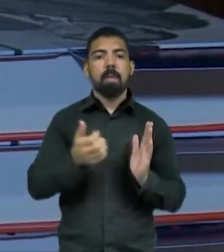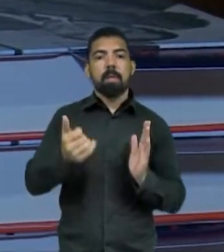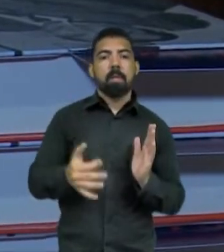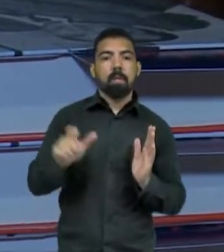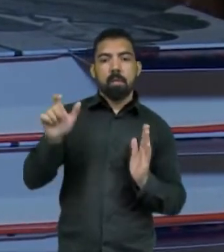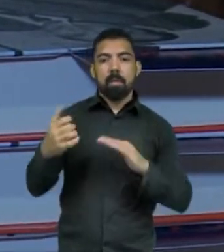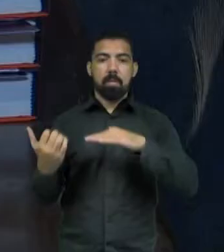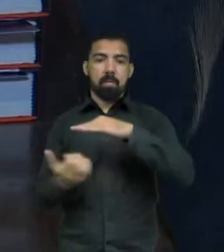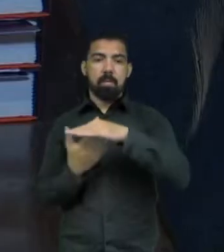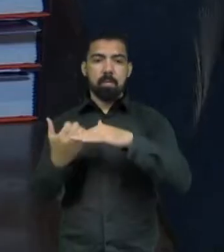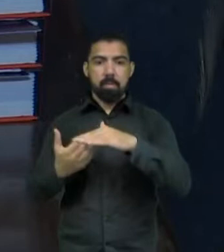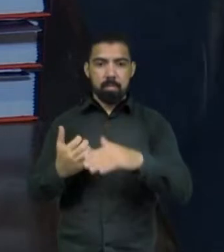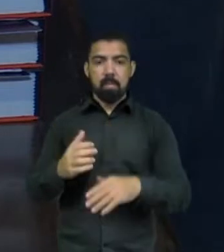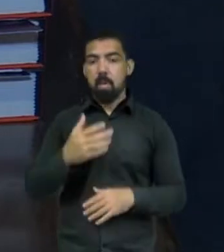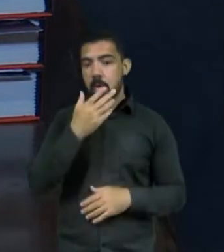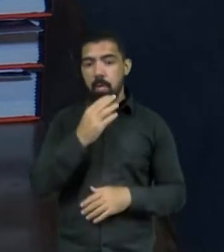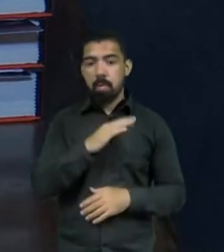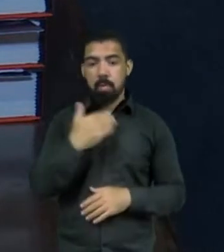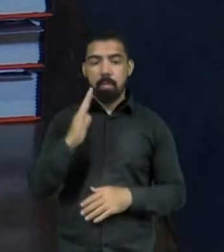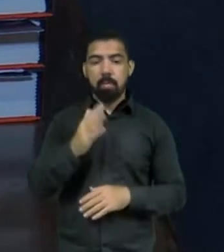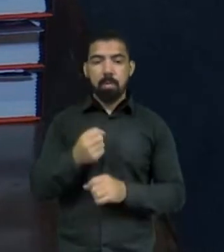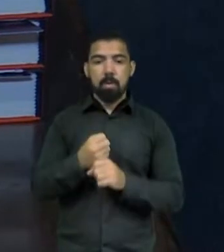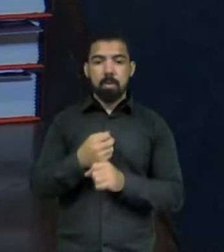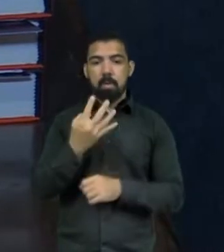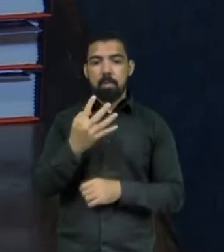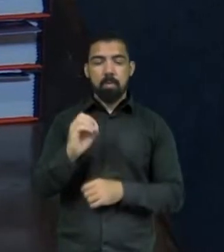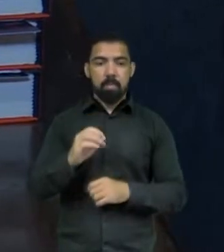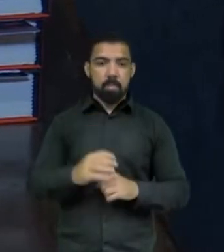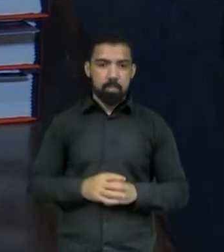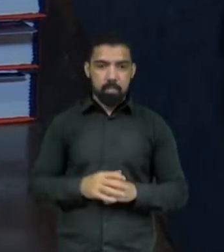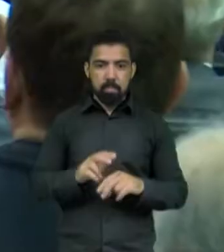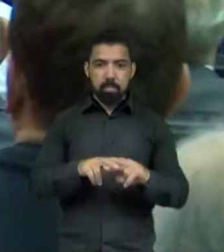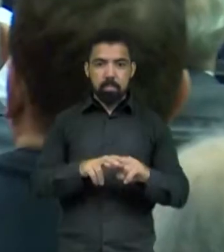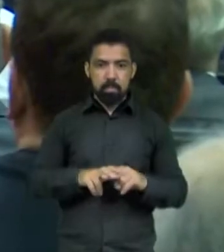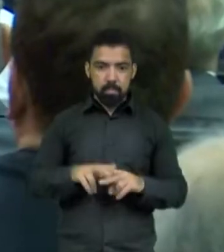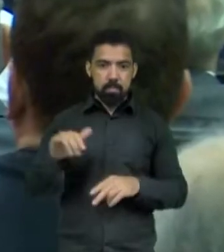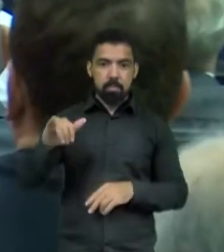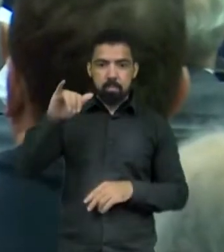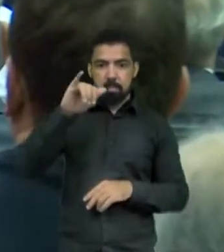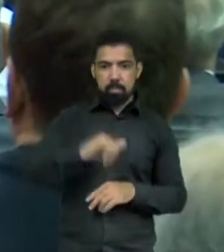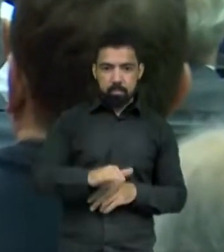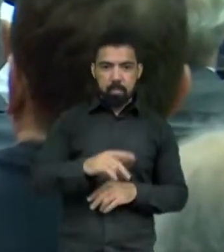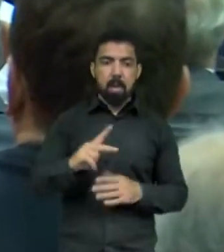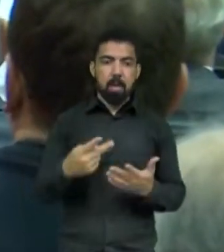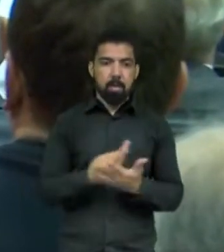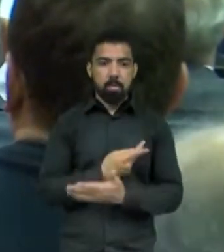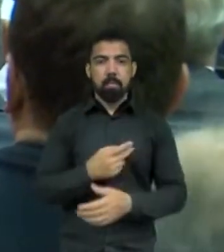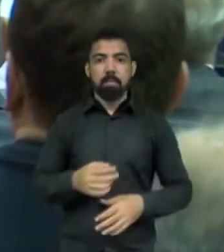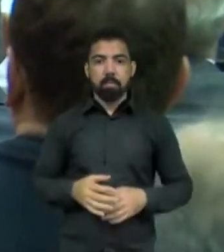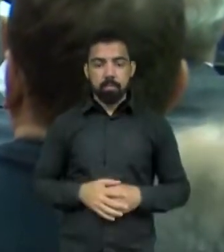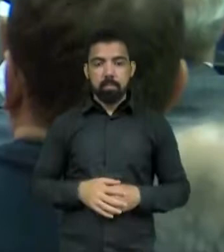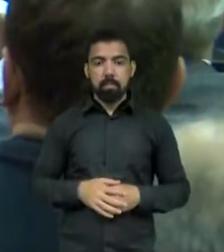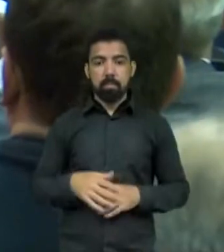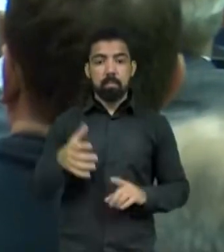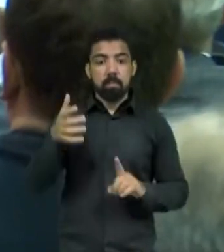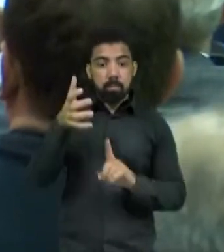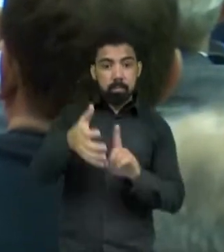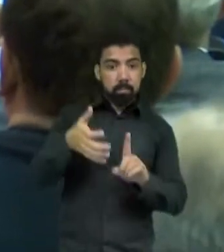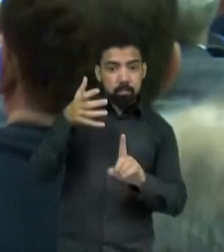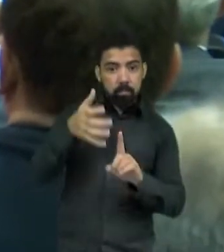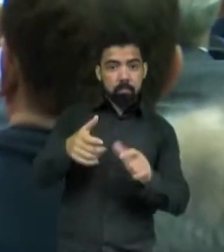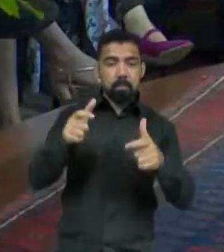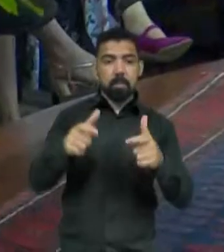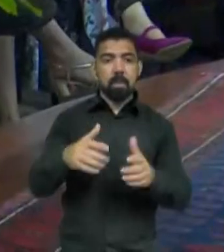empresário cearense que faleceu há 40 anos, vítima de acidente aéreo. A solenidade realizada no auditório da Biblioteca